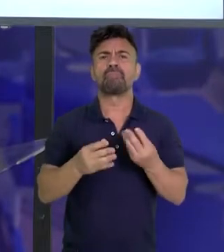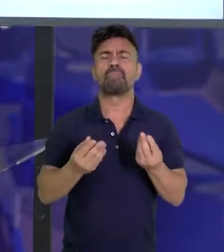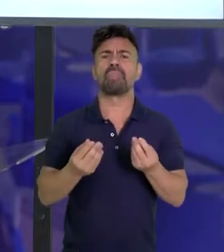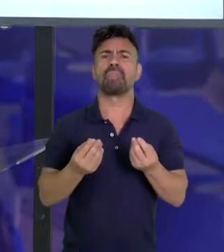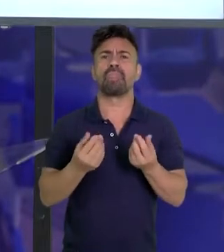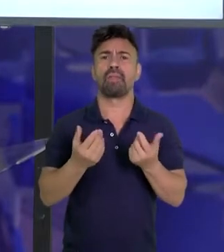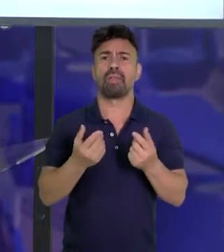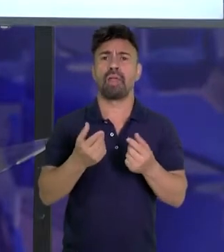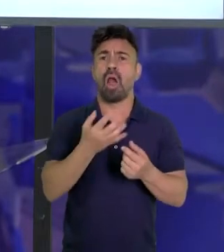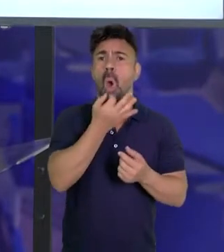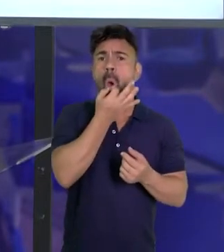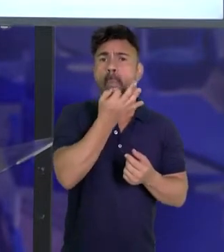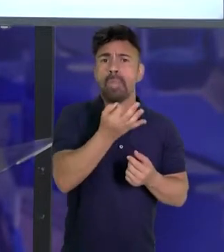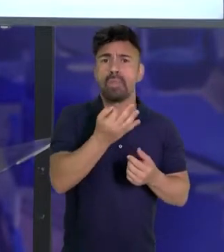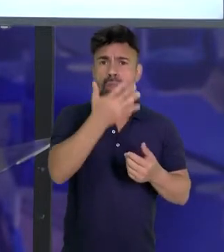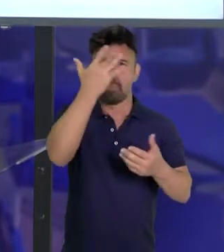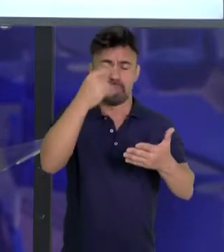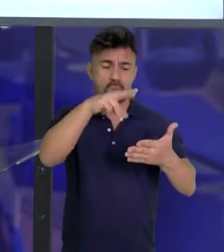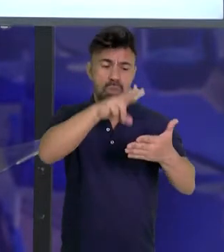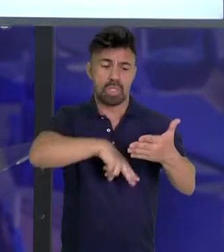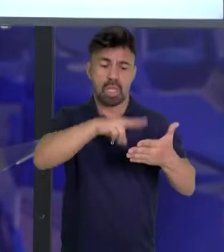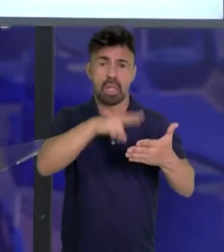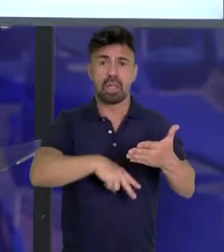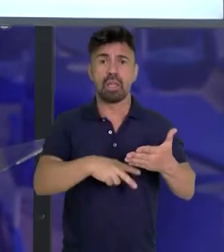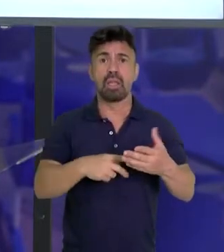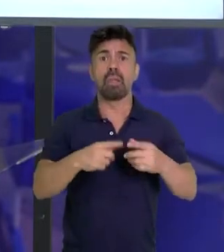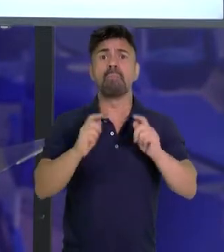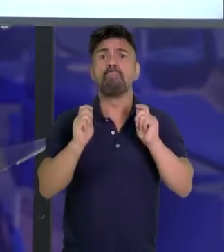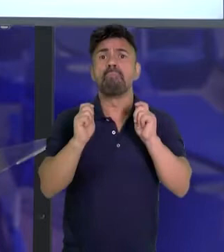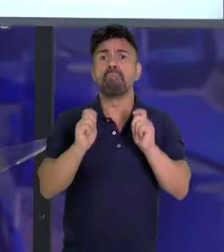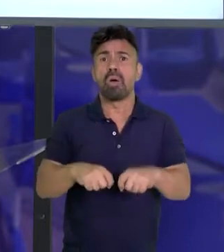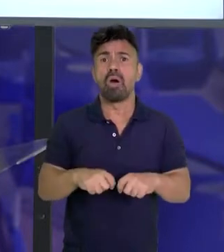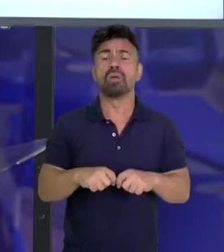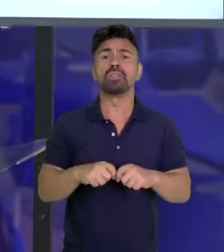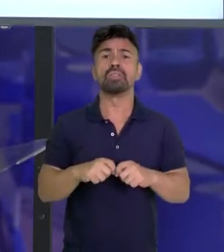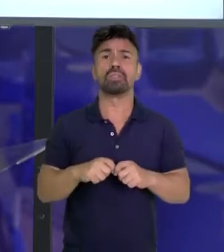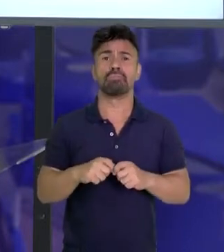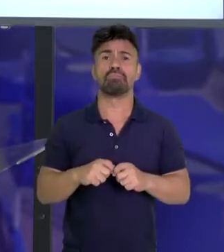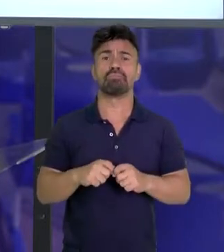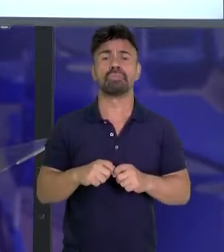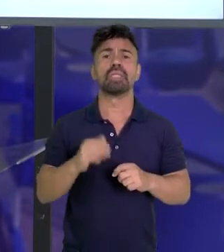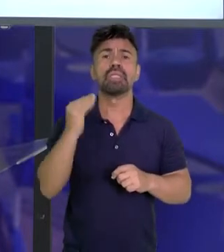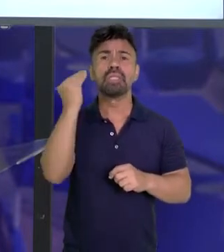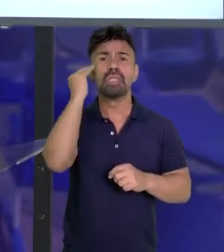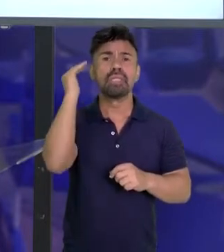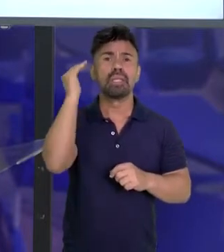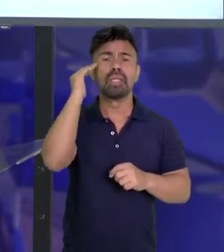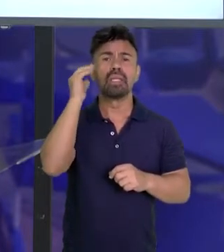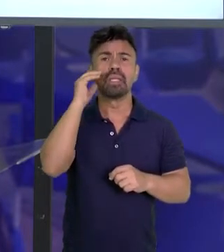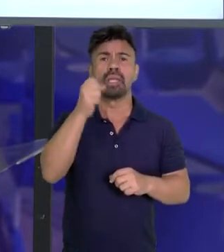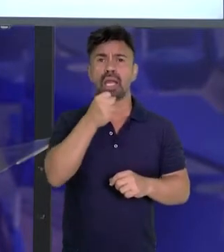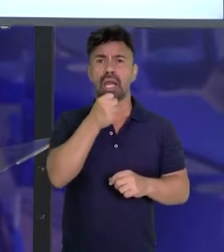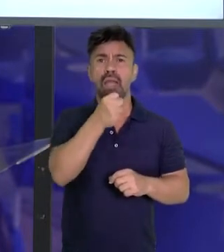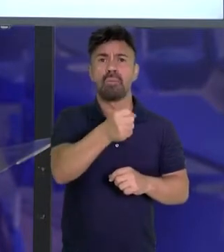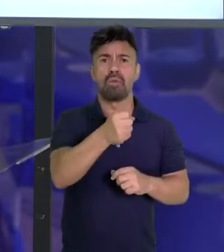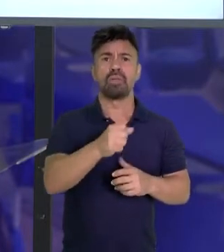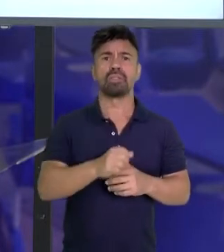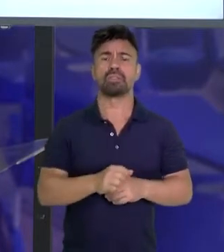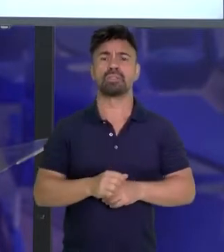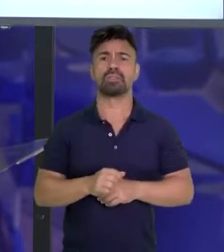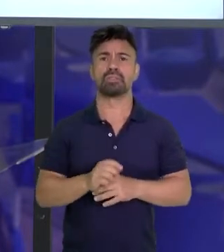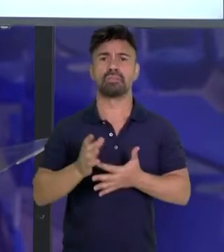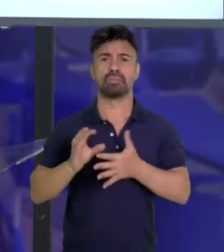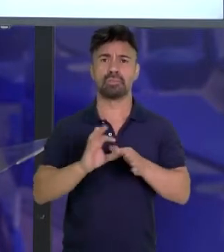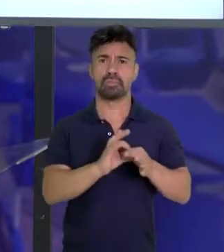de formar a opinião do leitor para que ele possa se posicionar e entender a reportagem dentro de um contexto